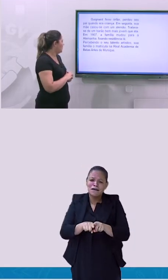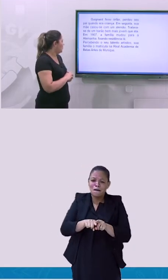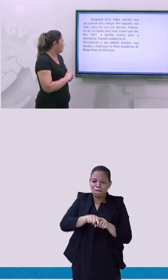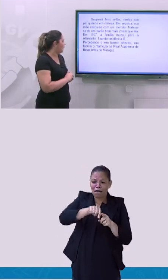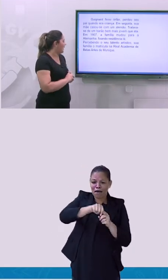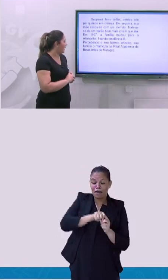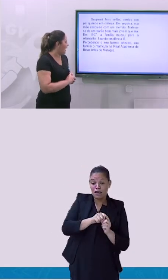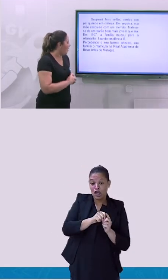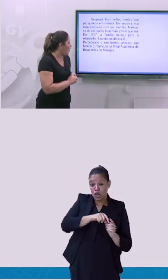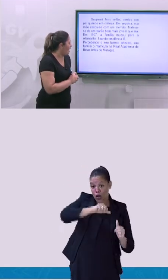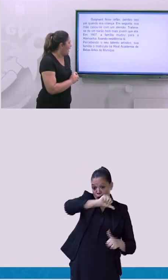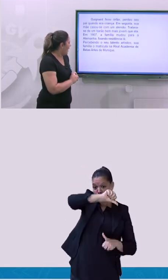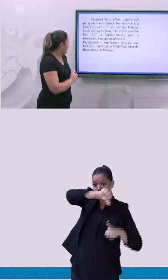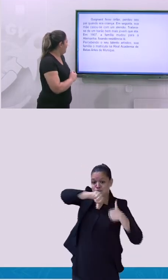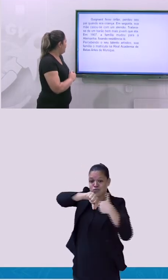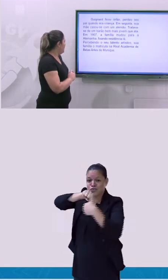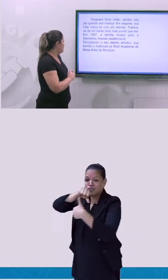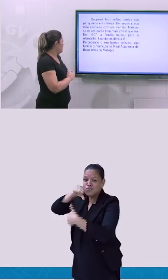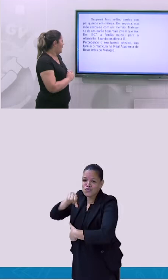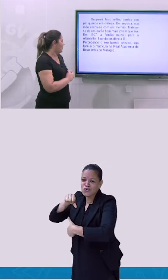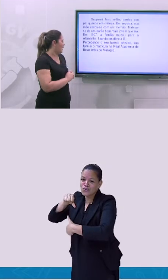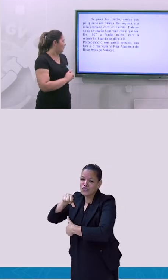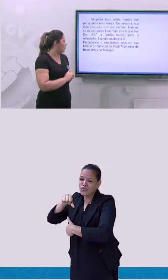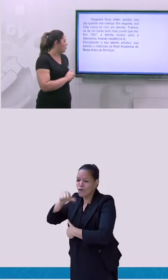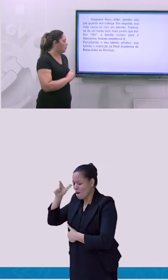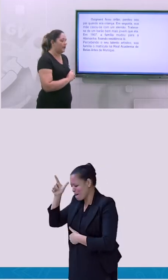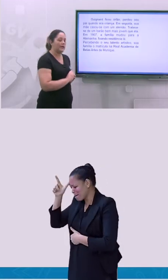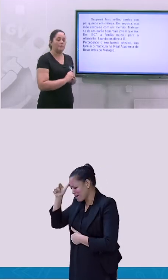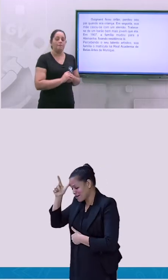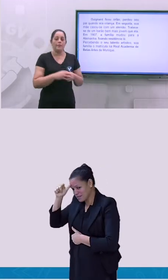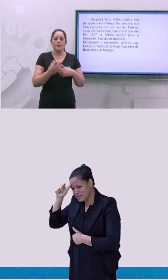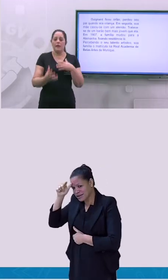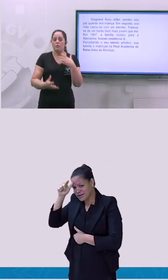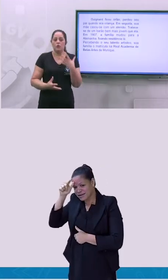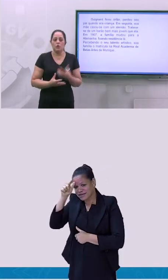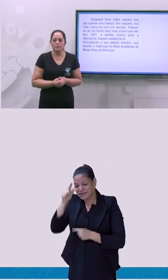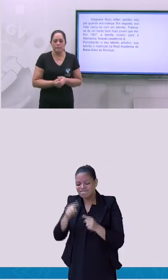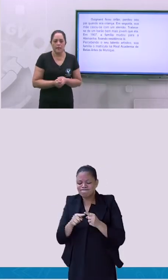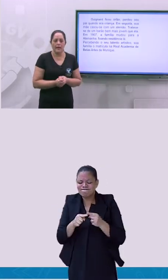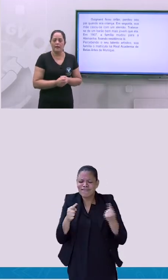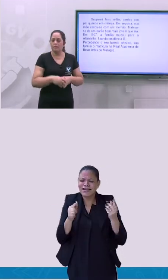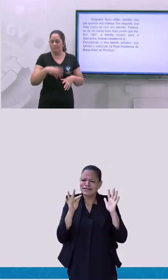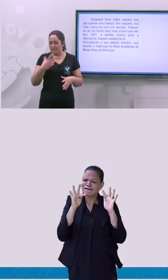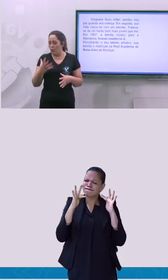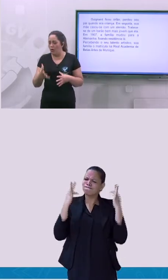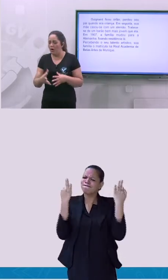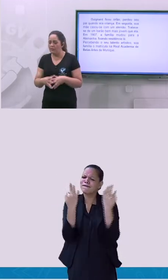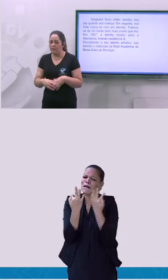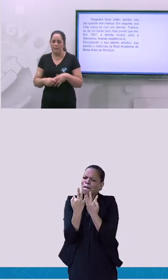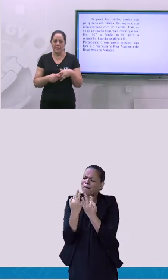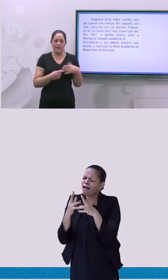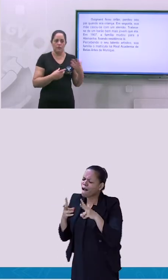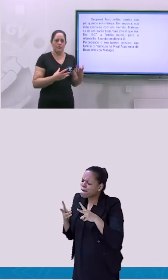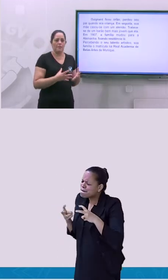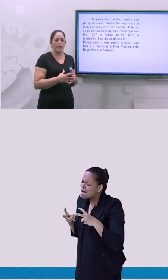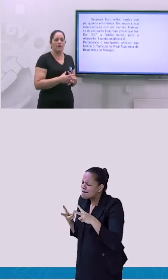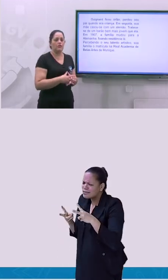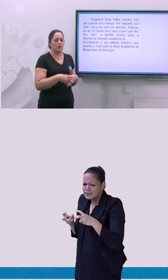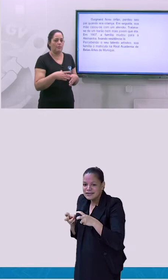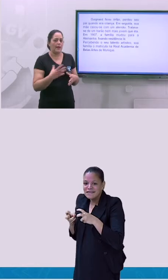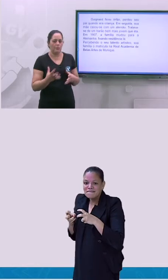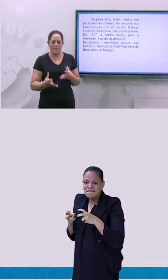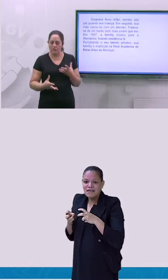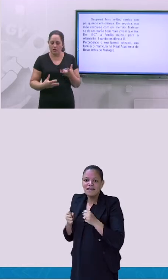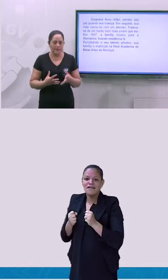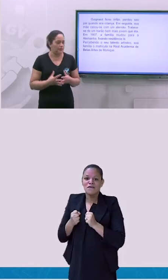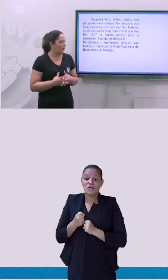família o matricula na Real Academia de Belas Artes de Munique. Então, ele mudou, né? Ficou órfão, a mãe casou novamente